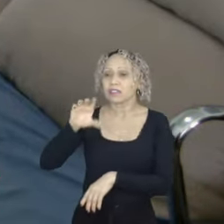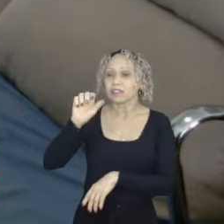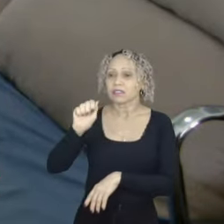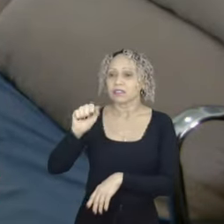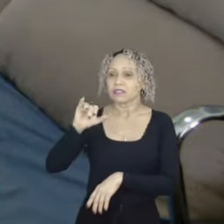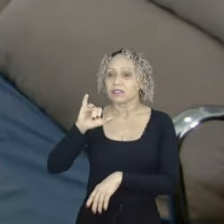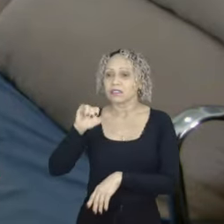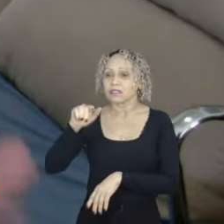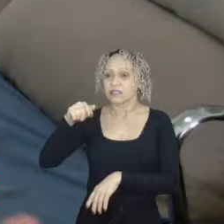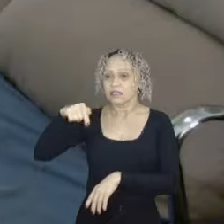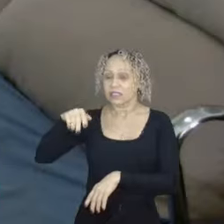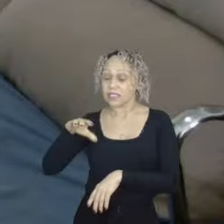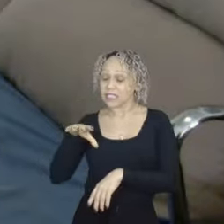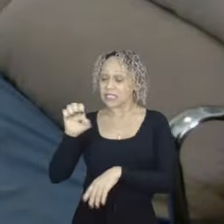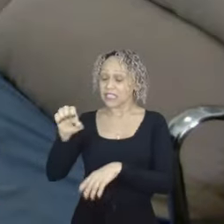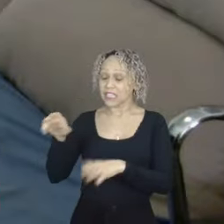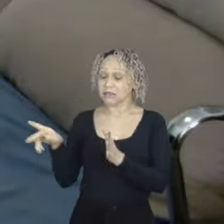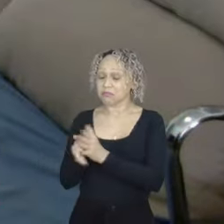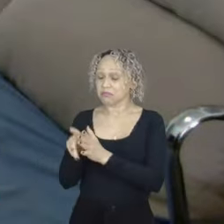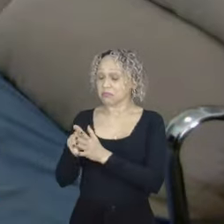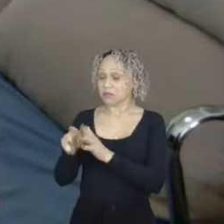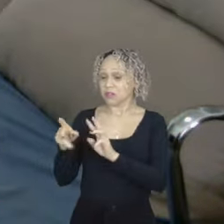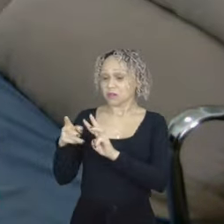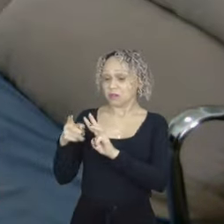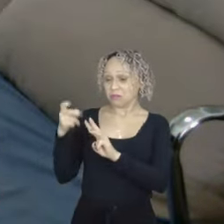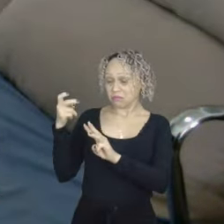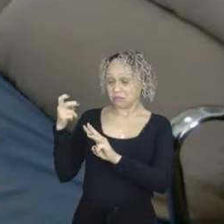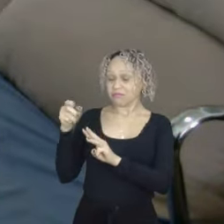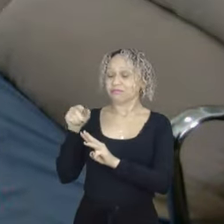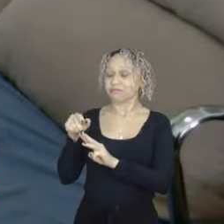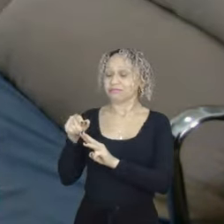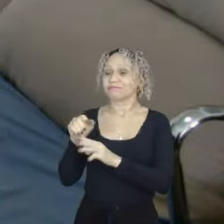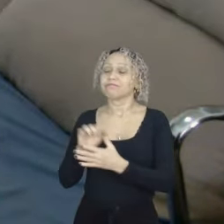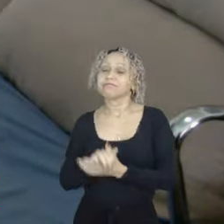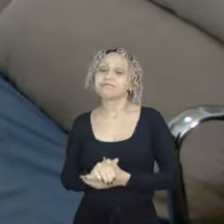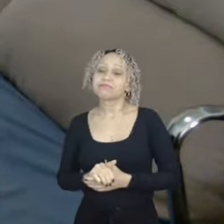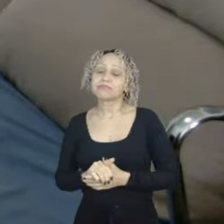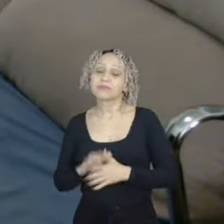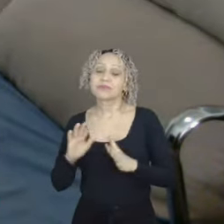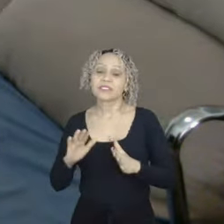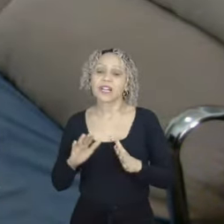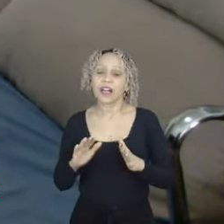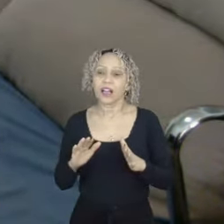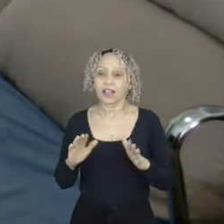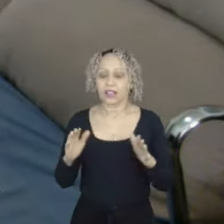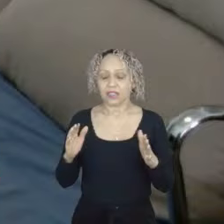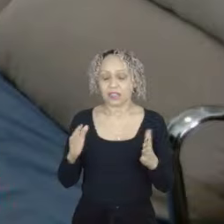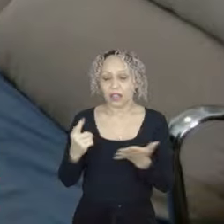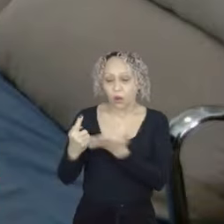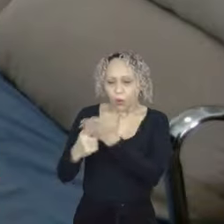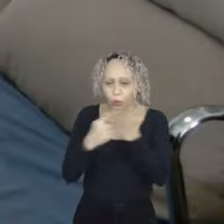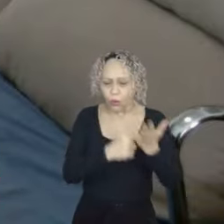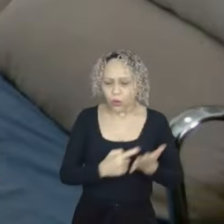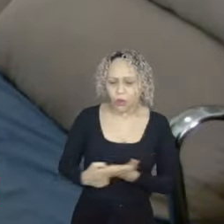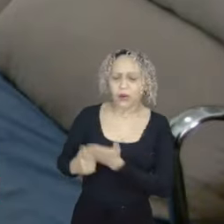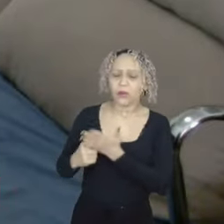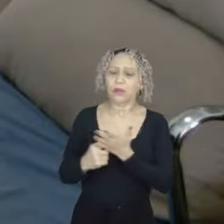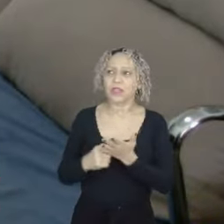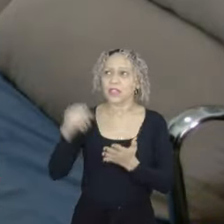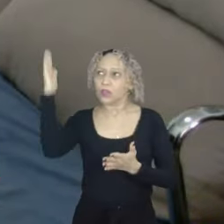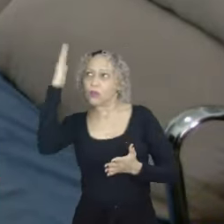falei, a mais alta honraria concedida pela França, a agenda bilateral de proteção ao meio ambiente